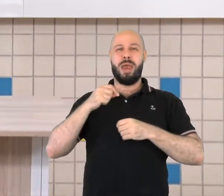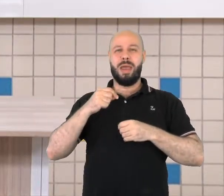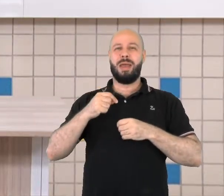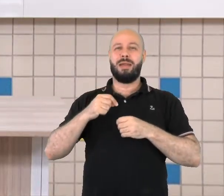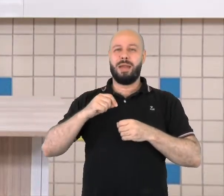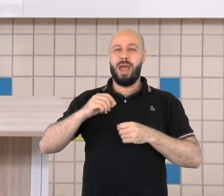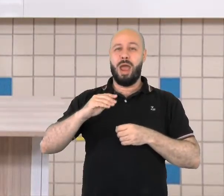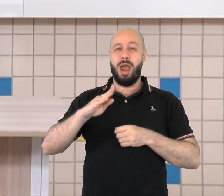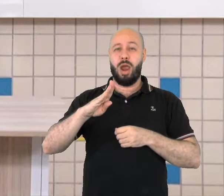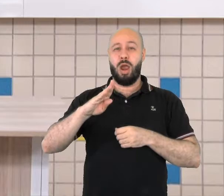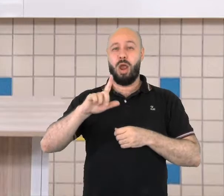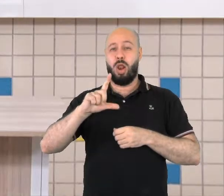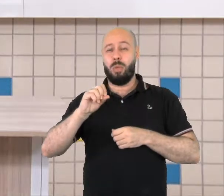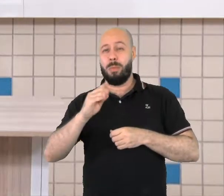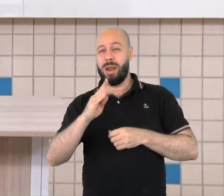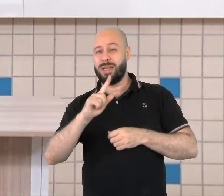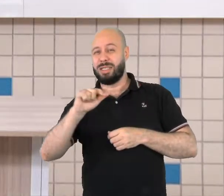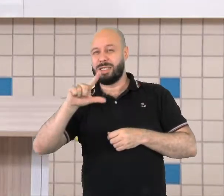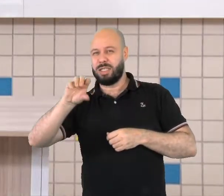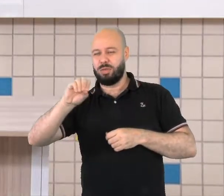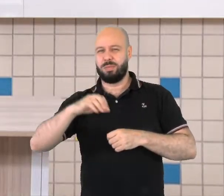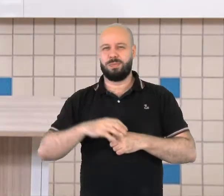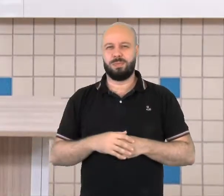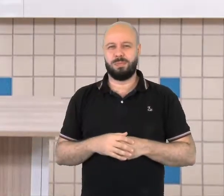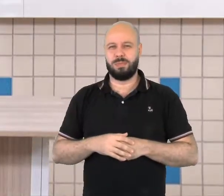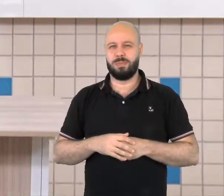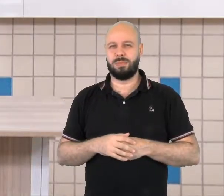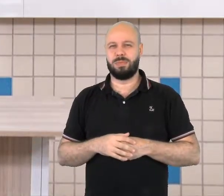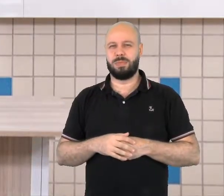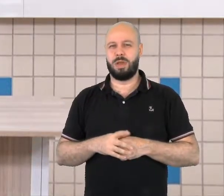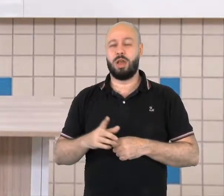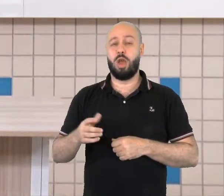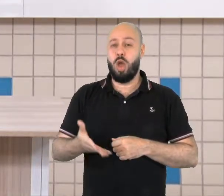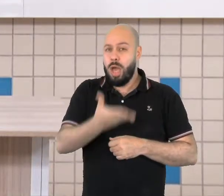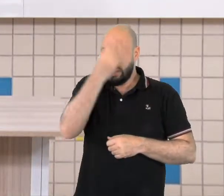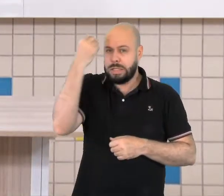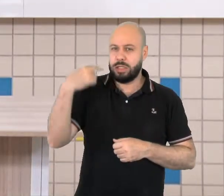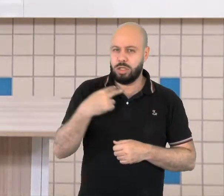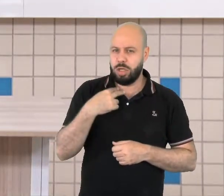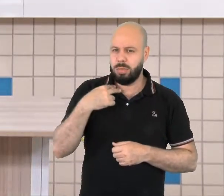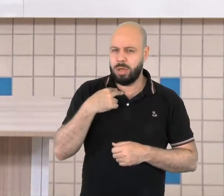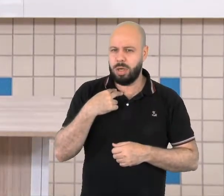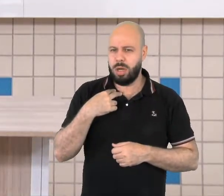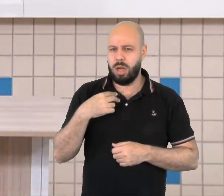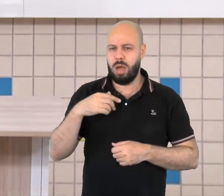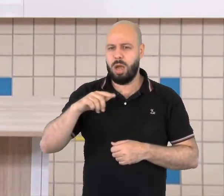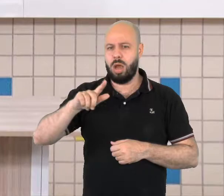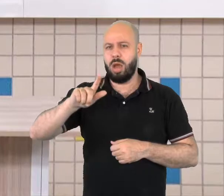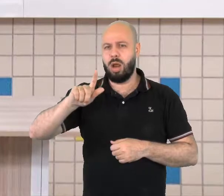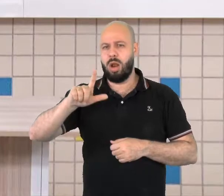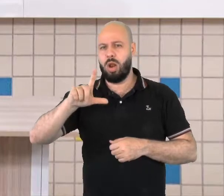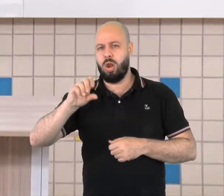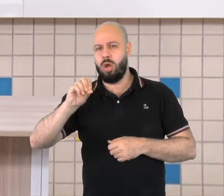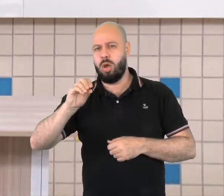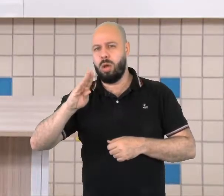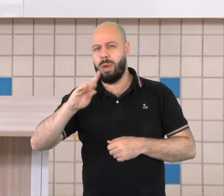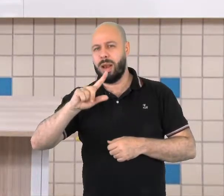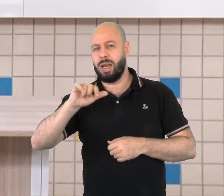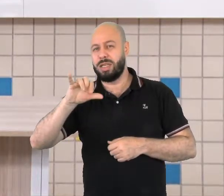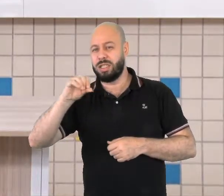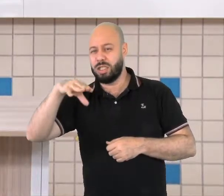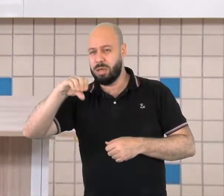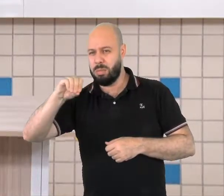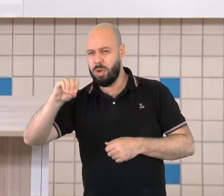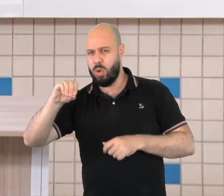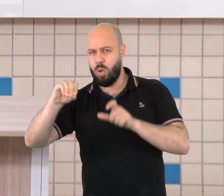globalização. Tá bom, pessoal? E a gente não pode esquecer, globalismo é um conceito